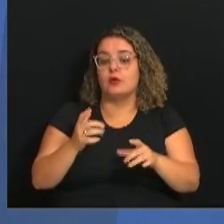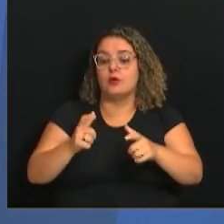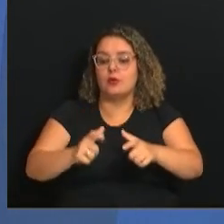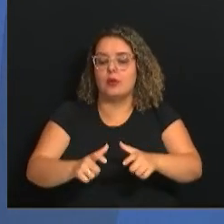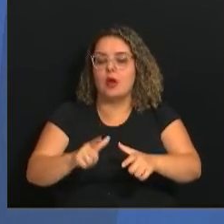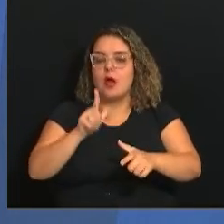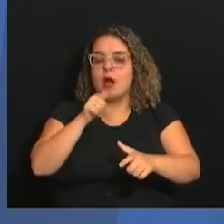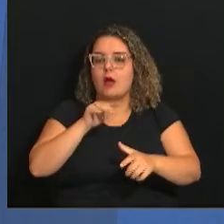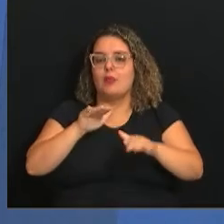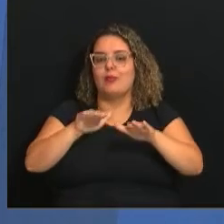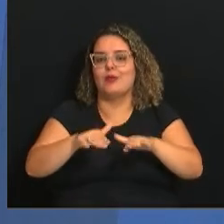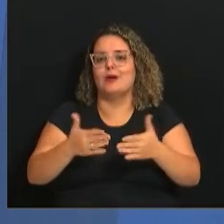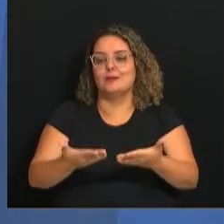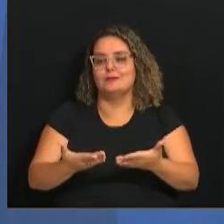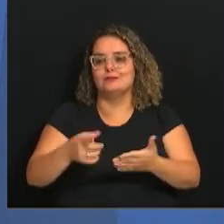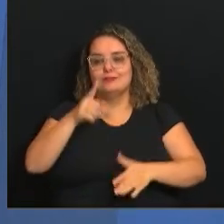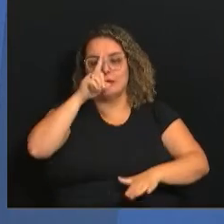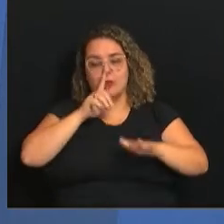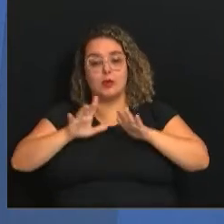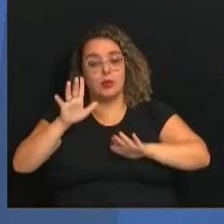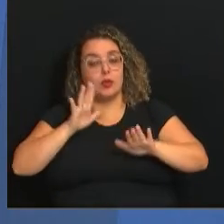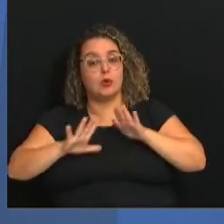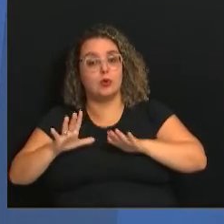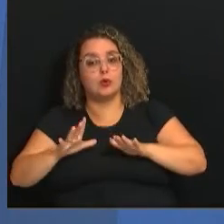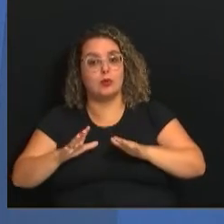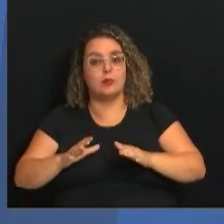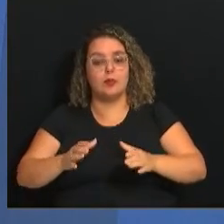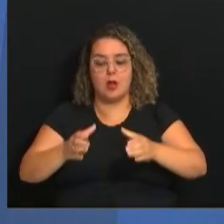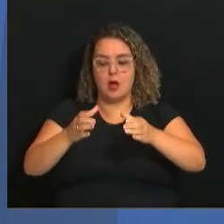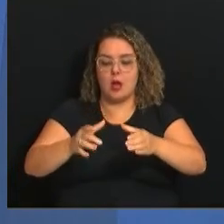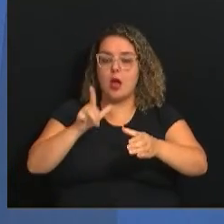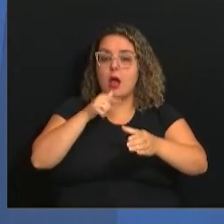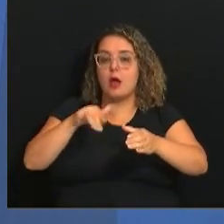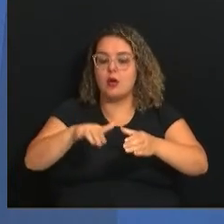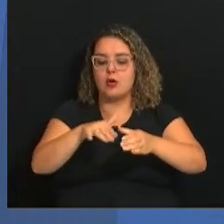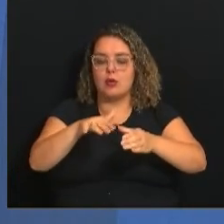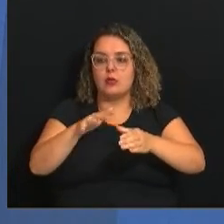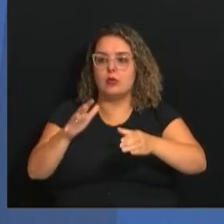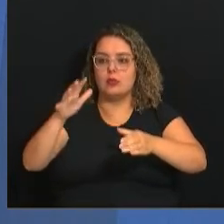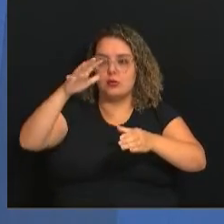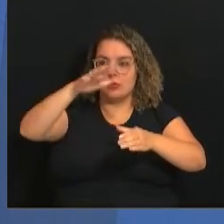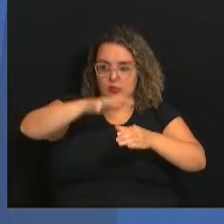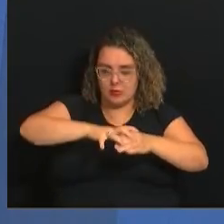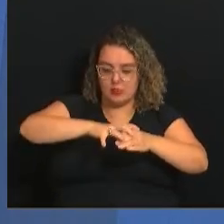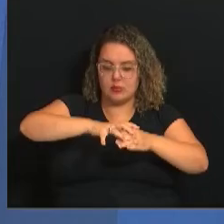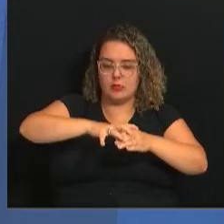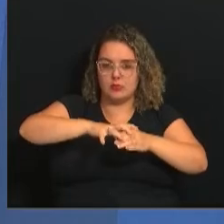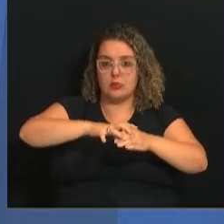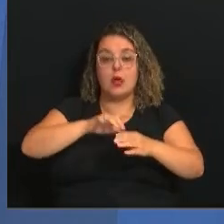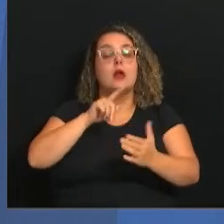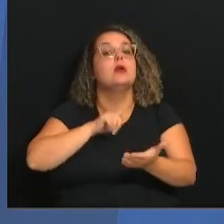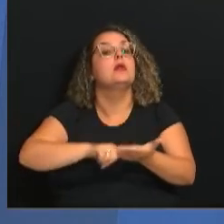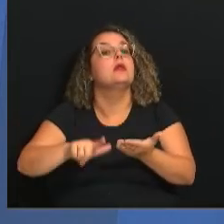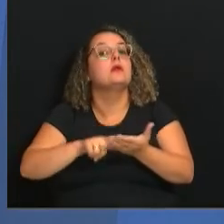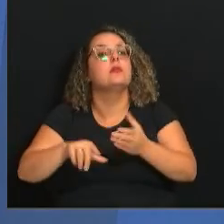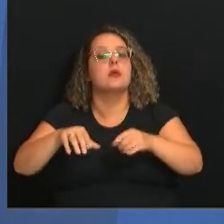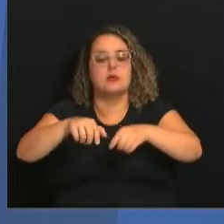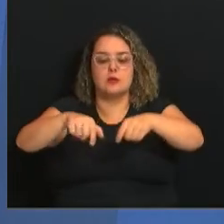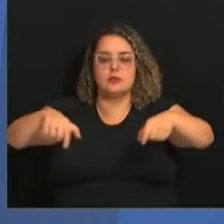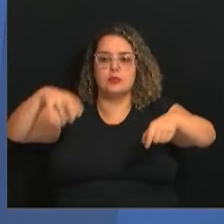aí com áreas de risco de transmissão de dengue. E já na sudoeste nós temos o Jardim Maria Rosa, Jardim Uruguai,